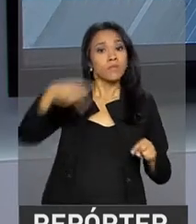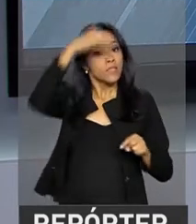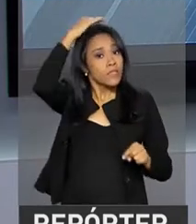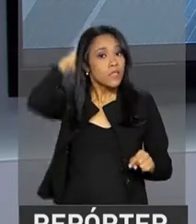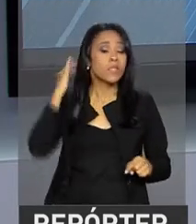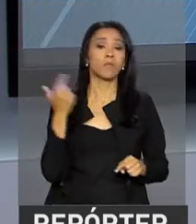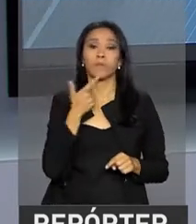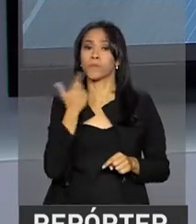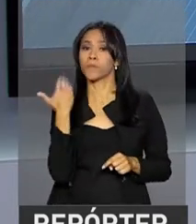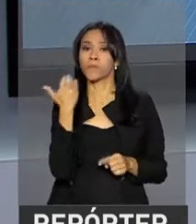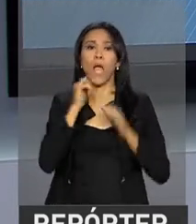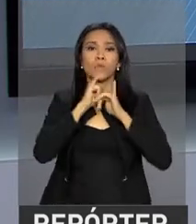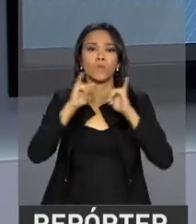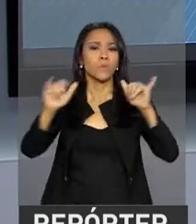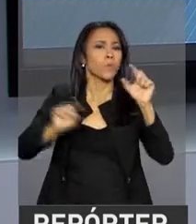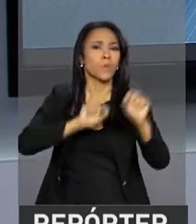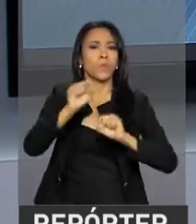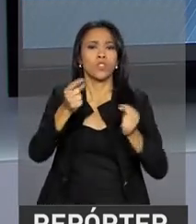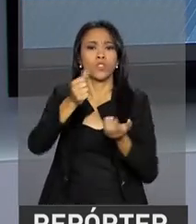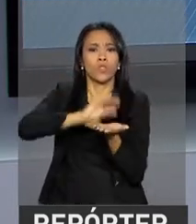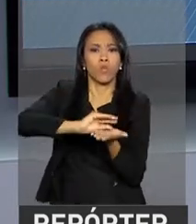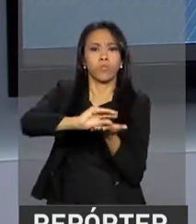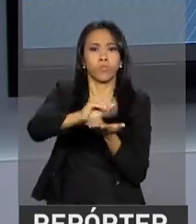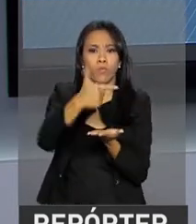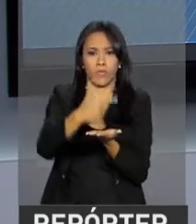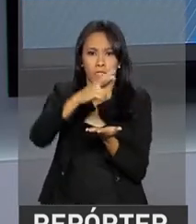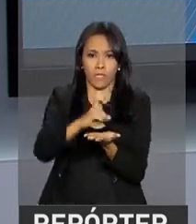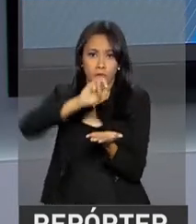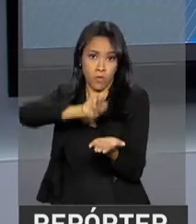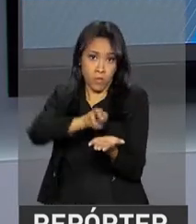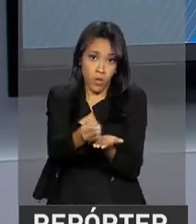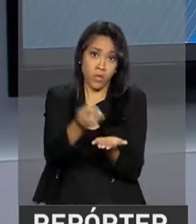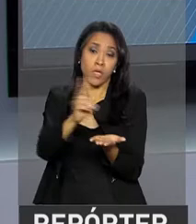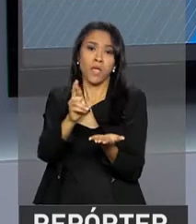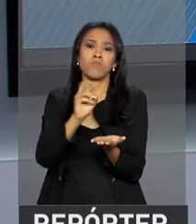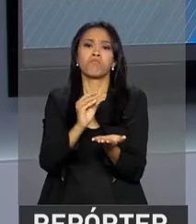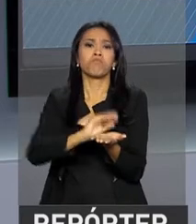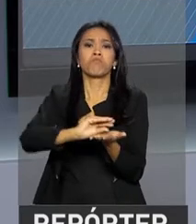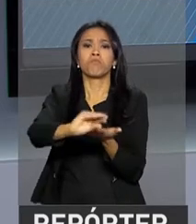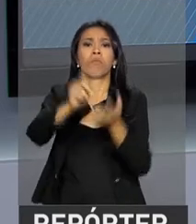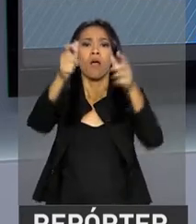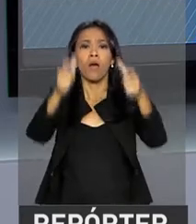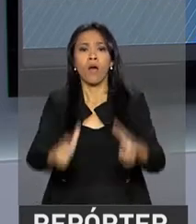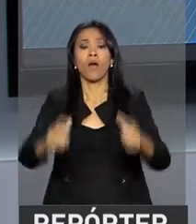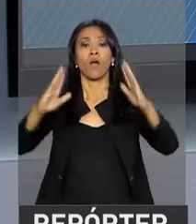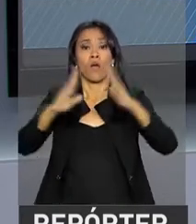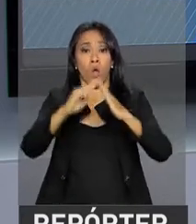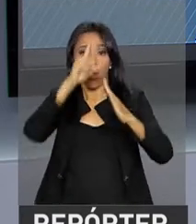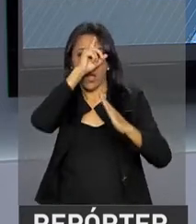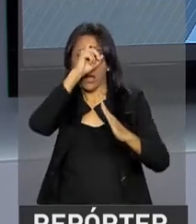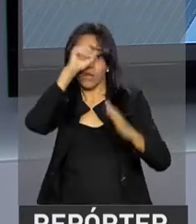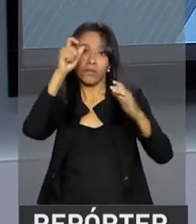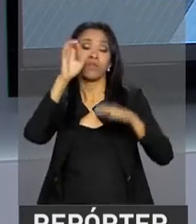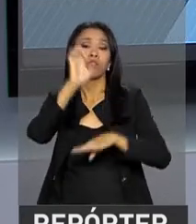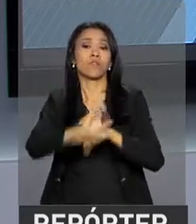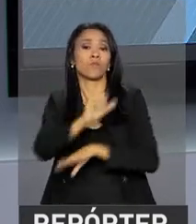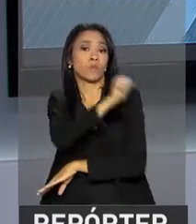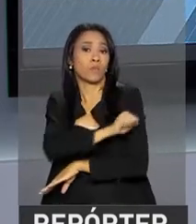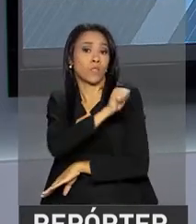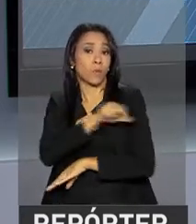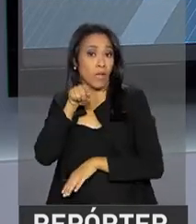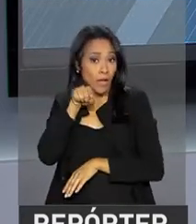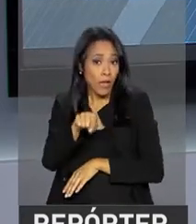temer anunciou agora há pouco investimento de 25 milhões de reais para o instituto estadual do cérebro no rio de janeiro a instituição